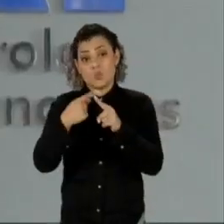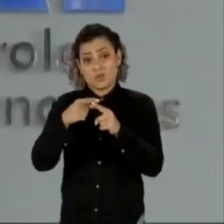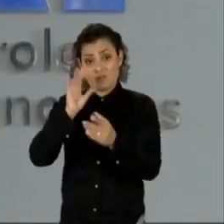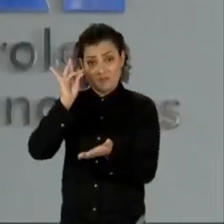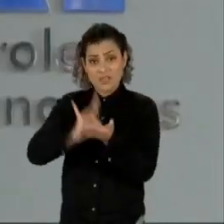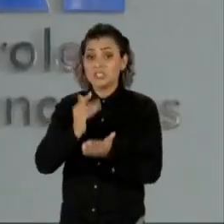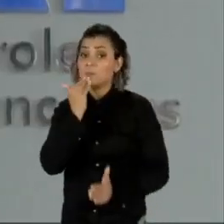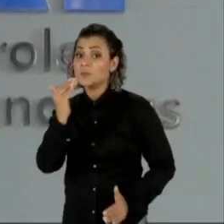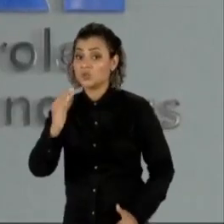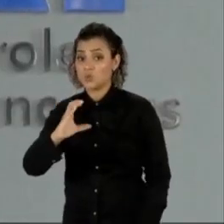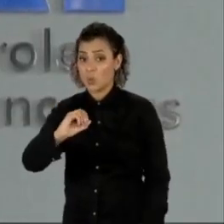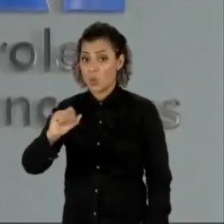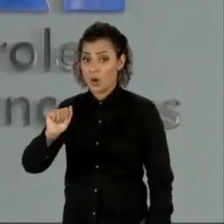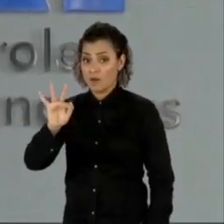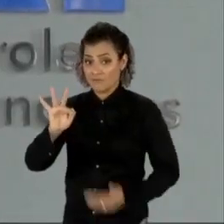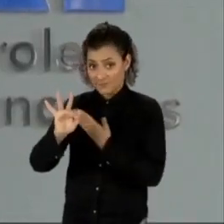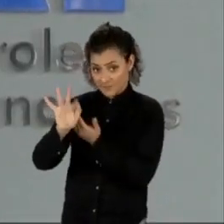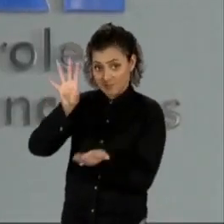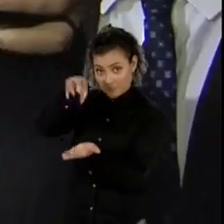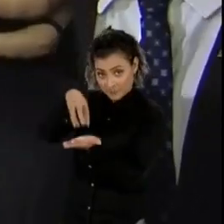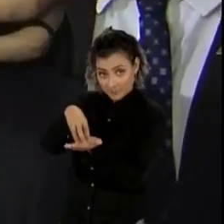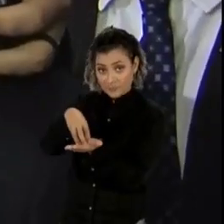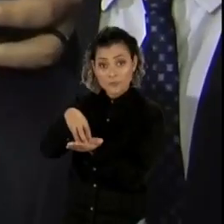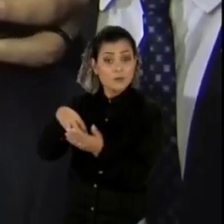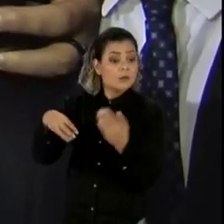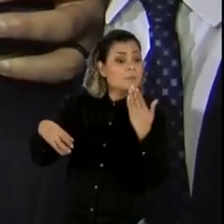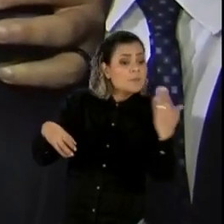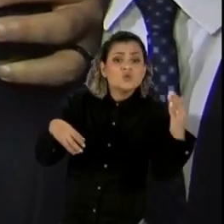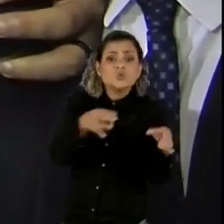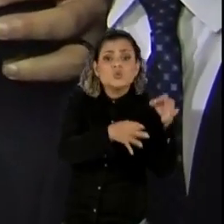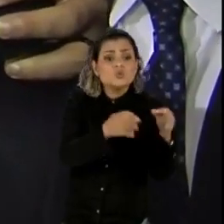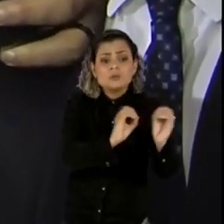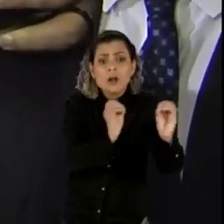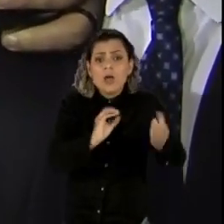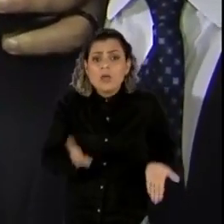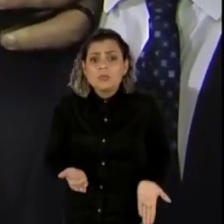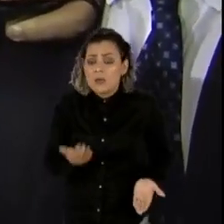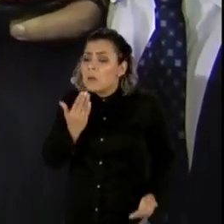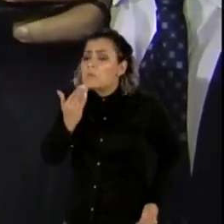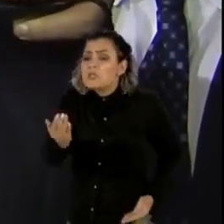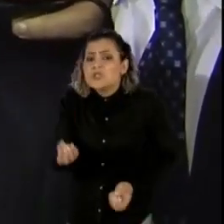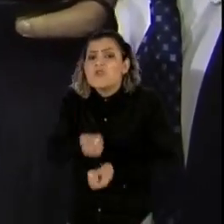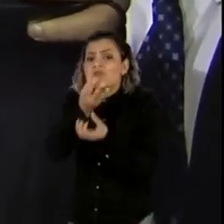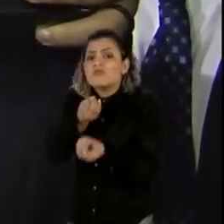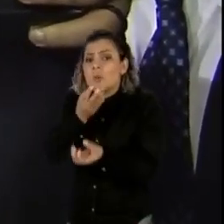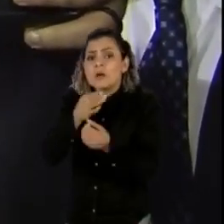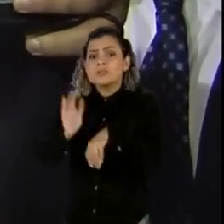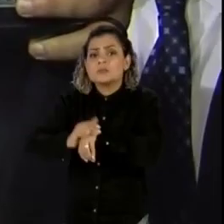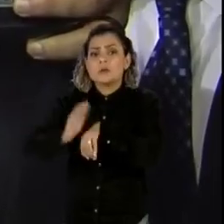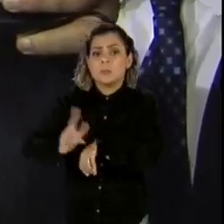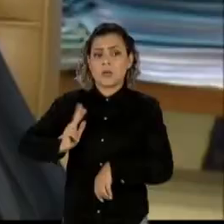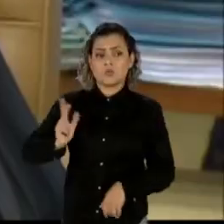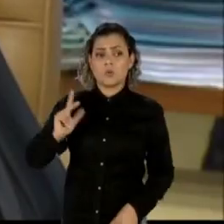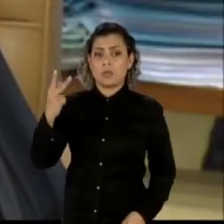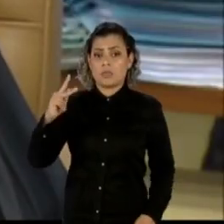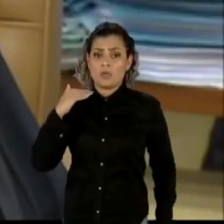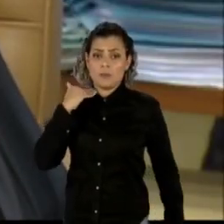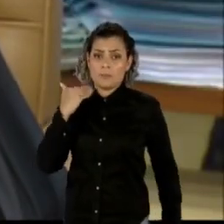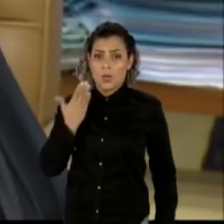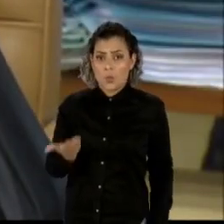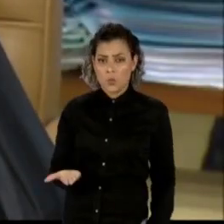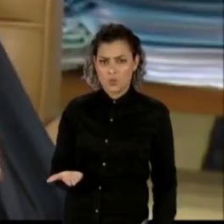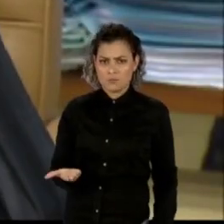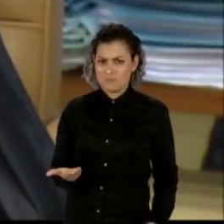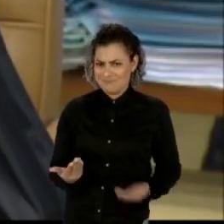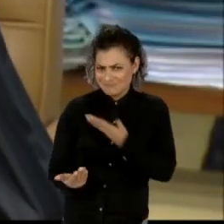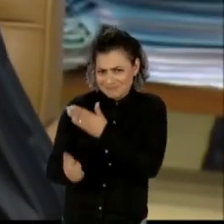diretamente ao coaf e não à justiça a ampliação da remessa de dados financeiros de flávio bolsonaro para gilmar